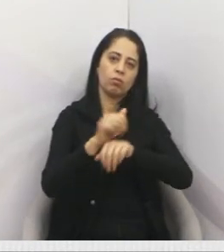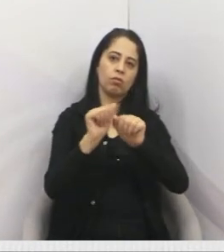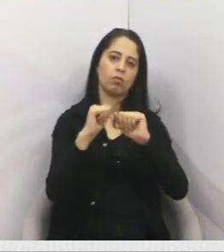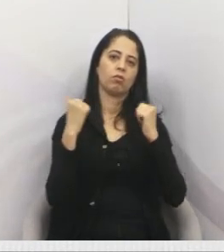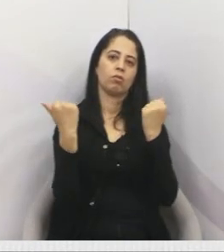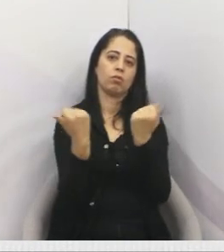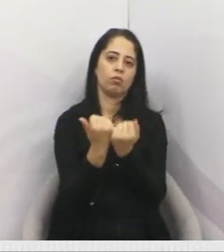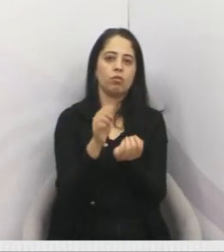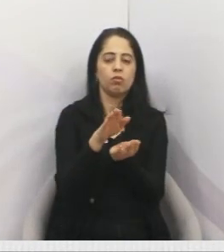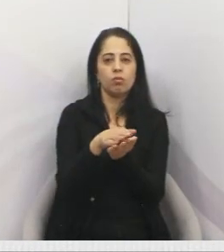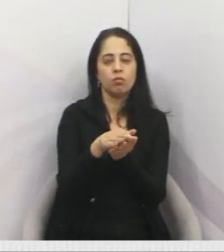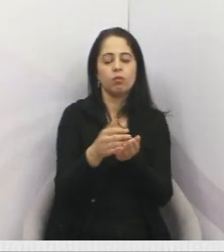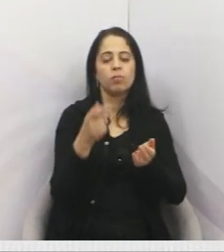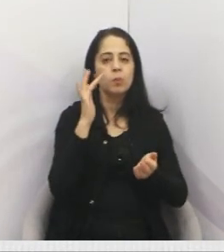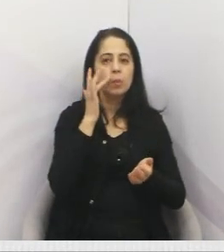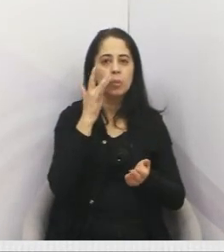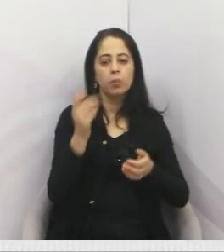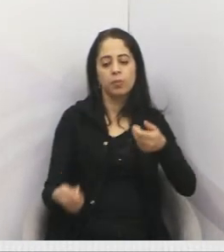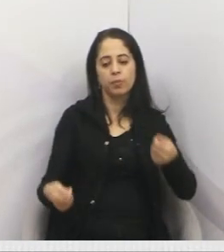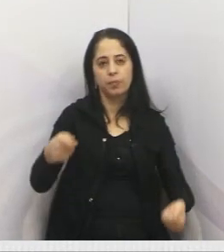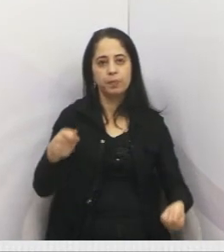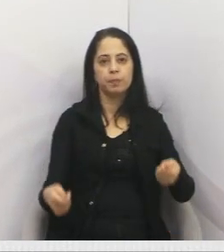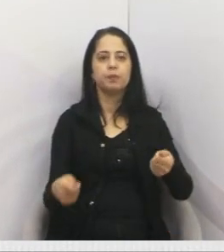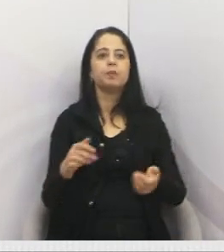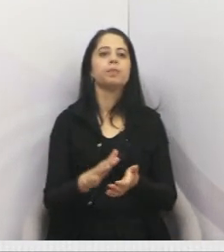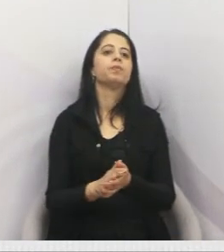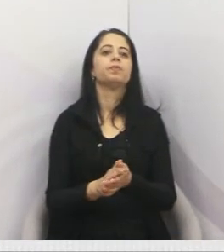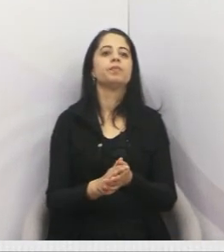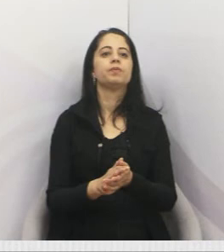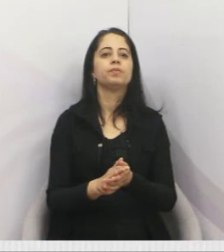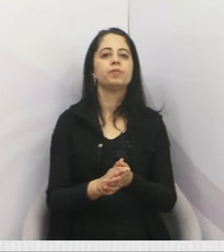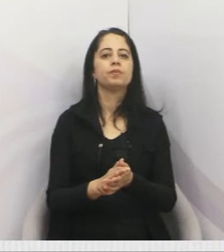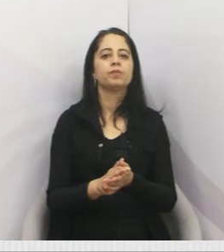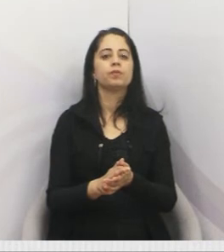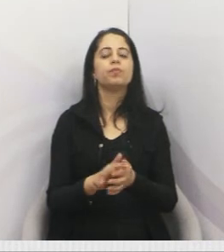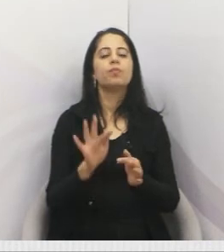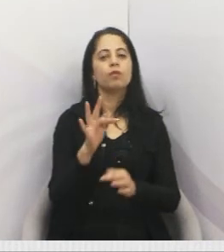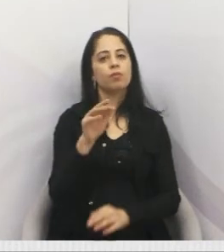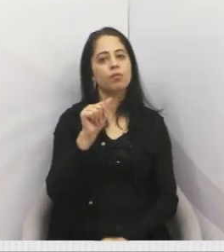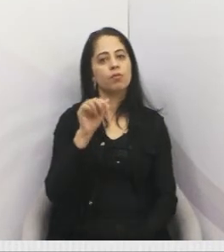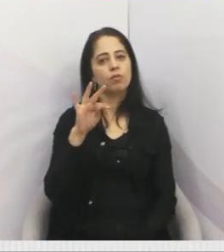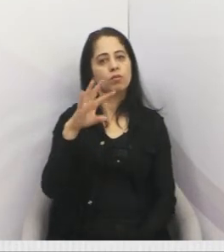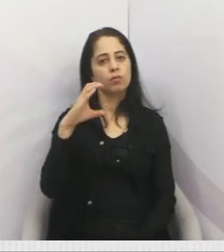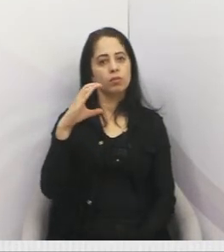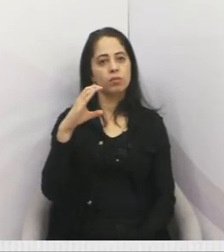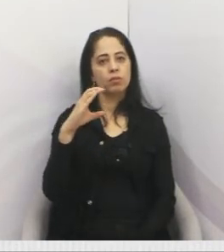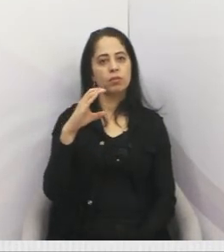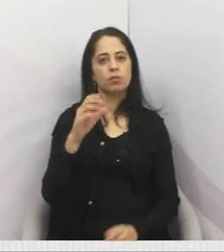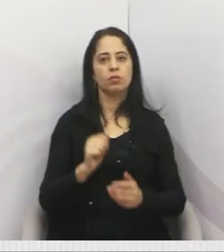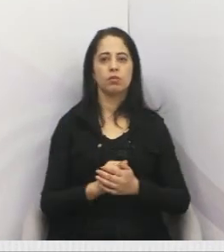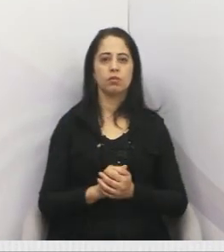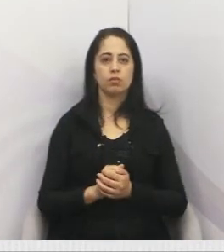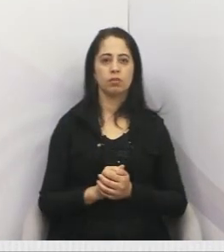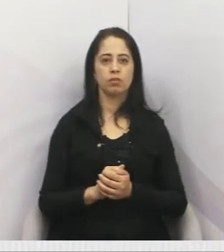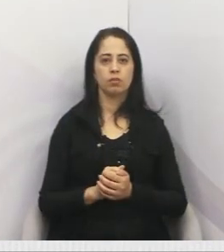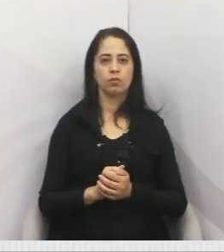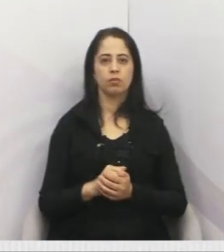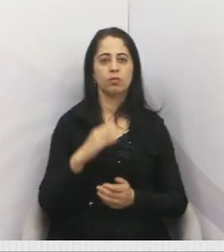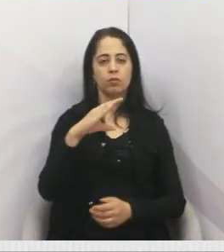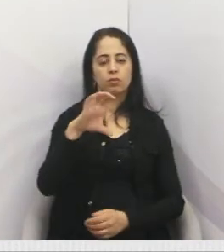Associação das Empresas de Mineração, entidades acadêmicas, FATEC e Organização da Sociedade Civil, CEPAC.